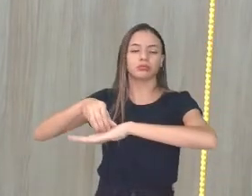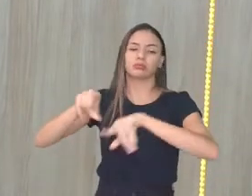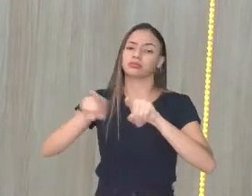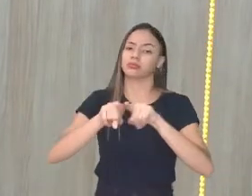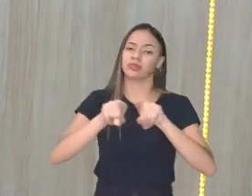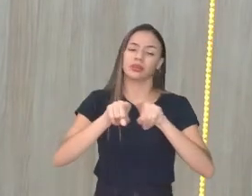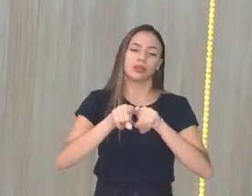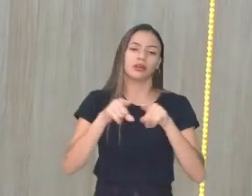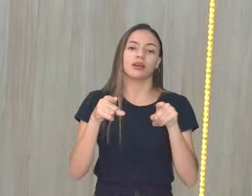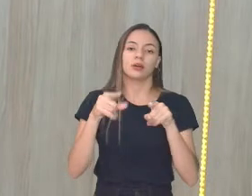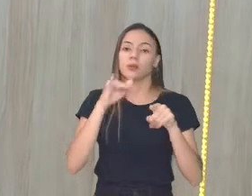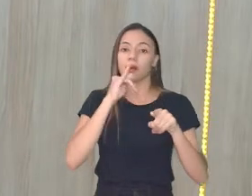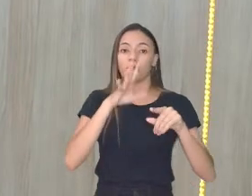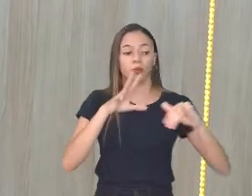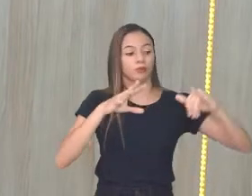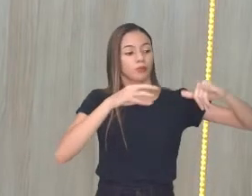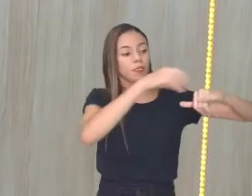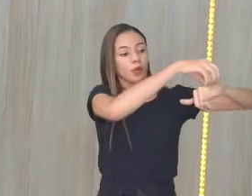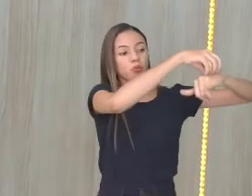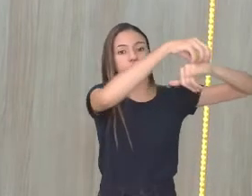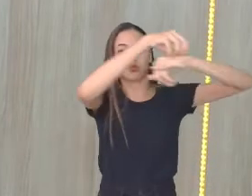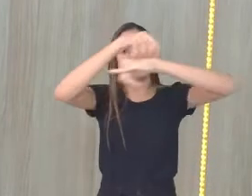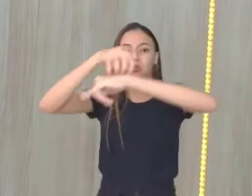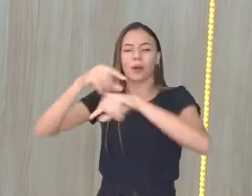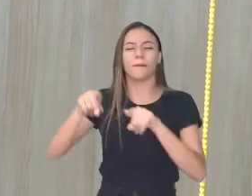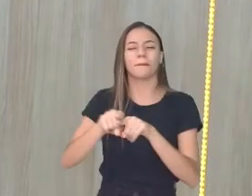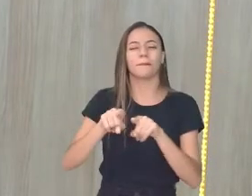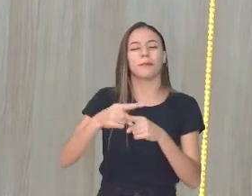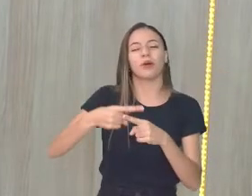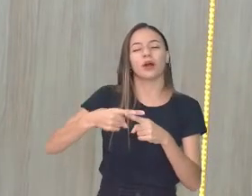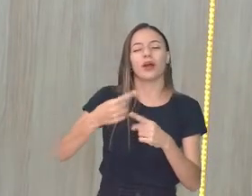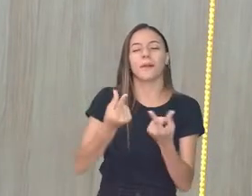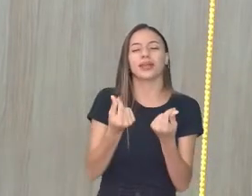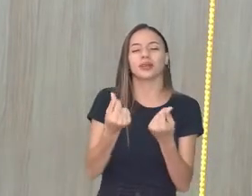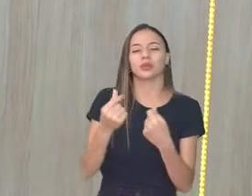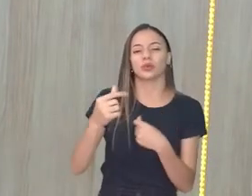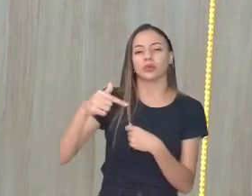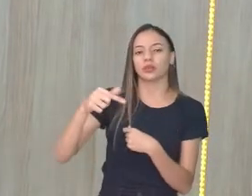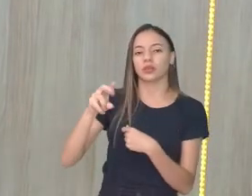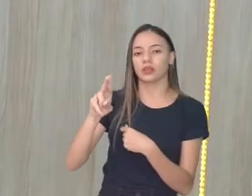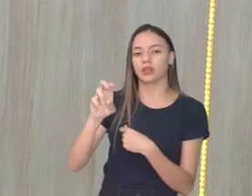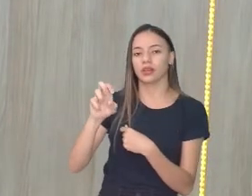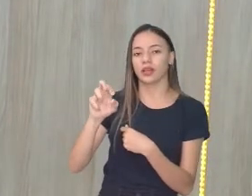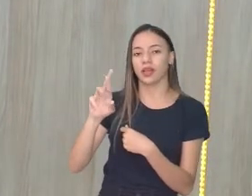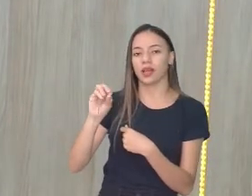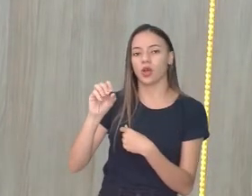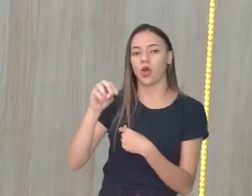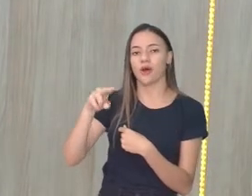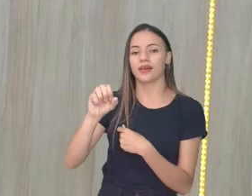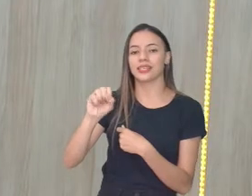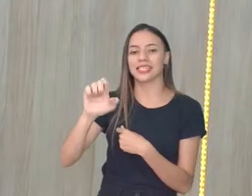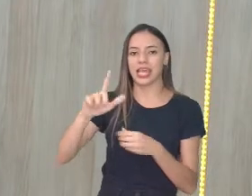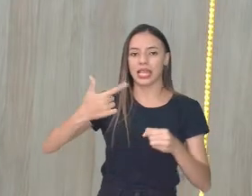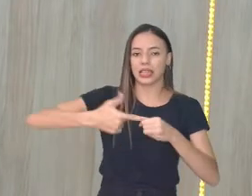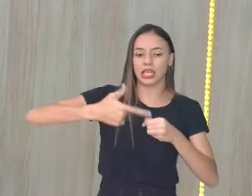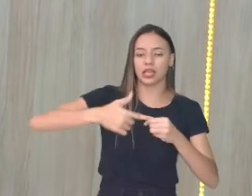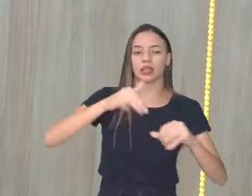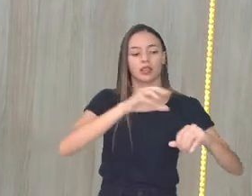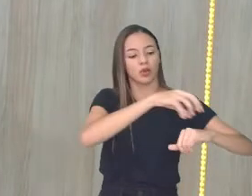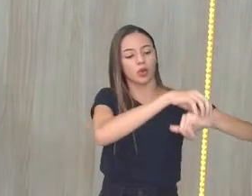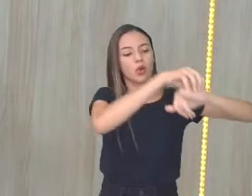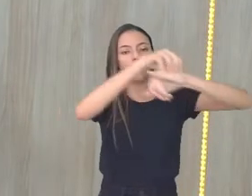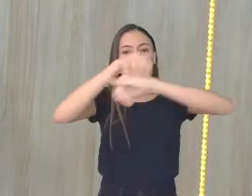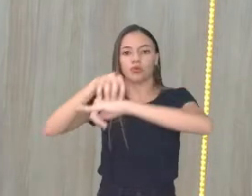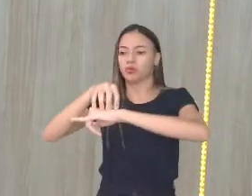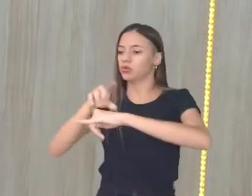mesmo pelo avião, né, porque o preço do querosene de aviação também aumenta. Então a gente tem tudo isso transferido para o valor